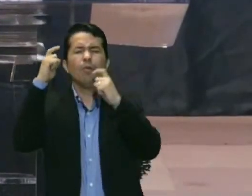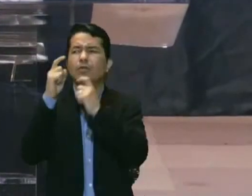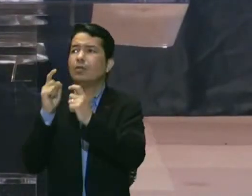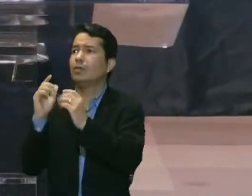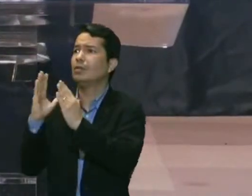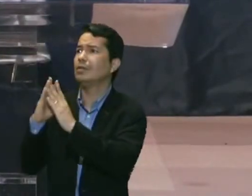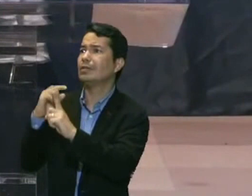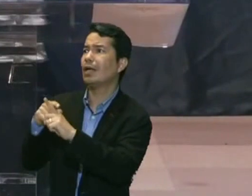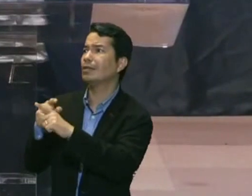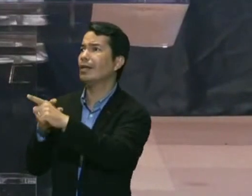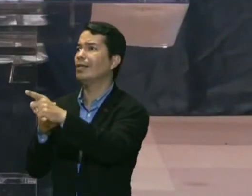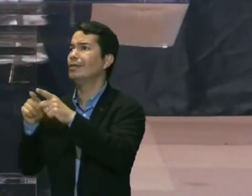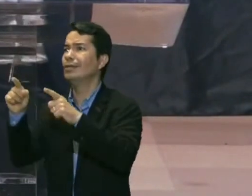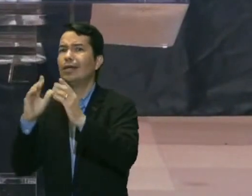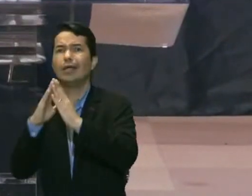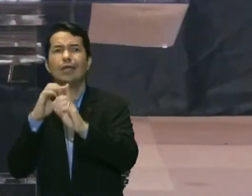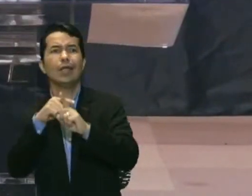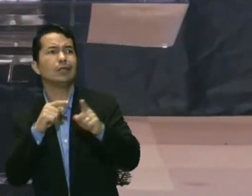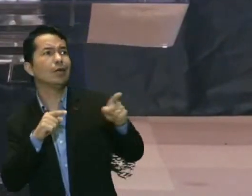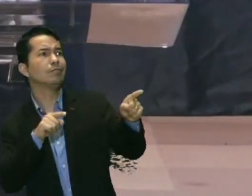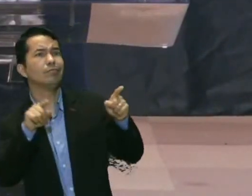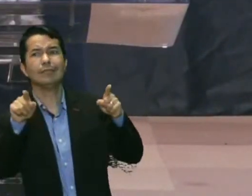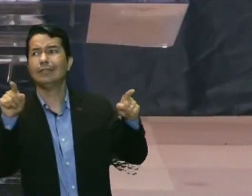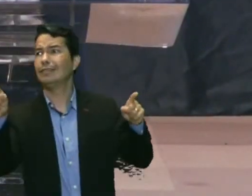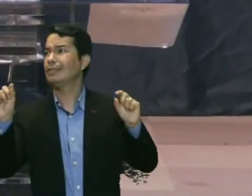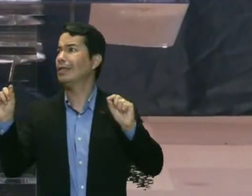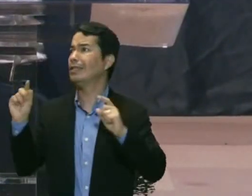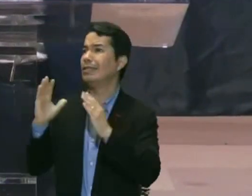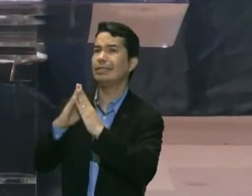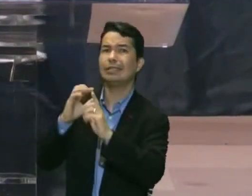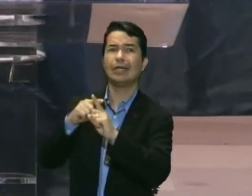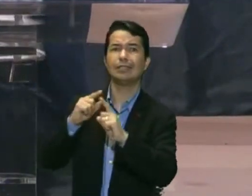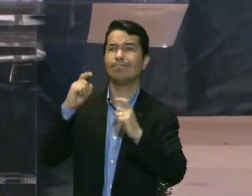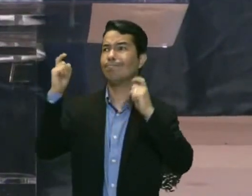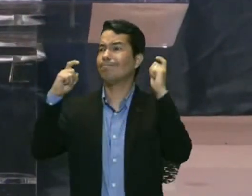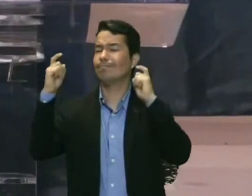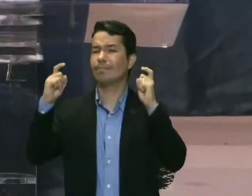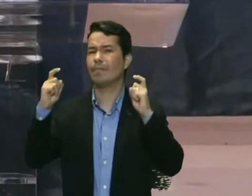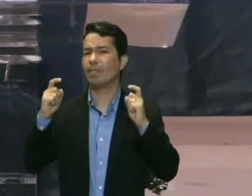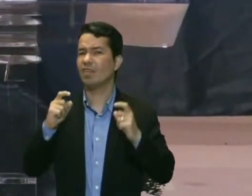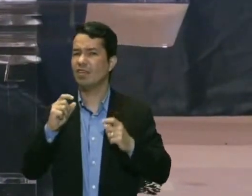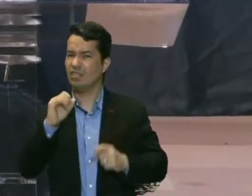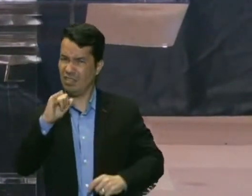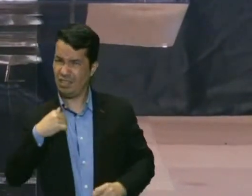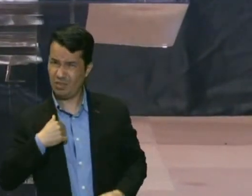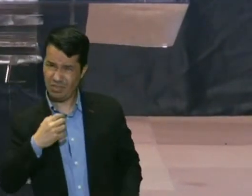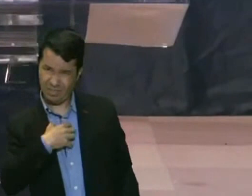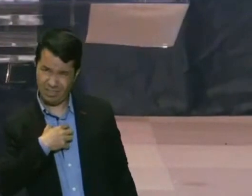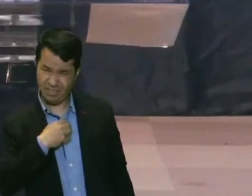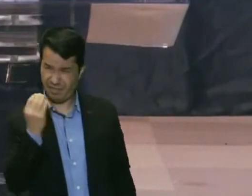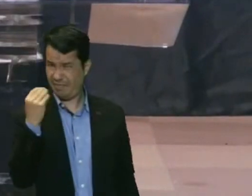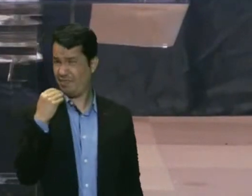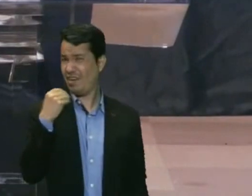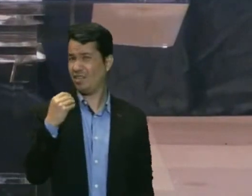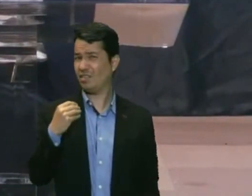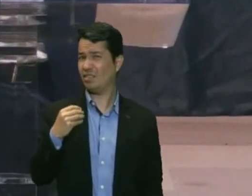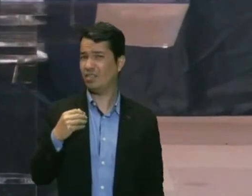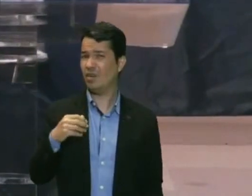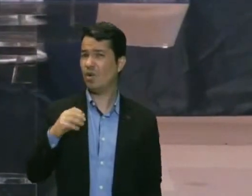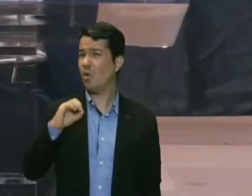igrejas. Quem está fraco, que eu não me sinta fraco? Quem não se escandaliza, que eu não me queime por